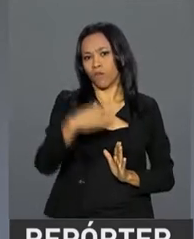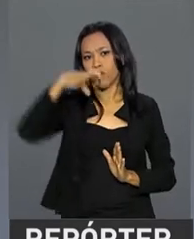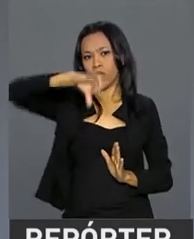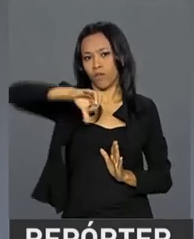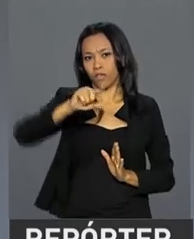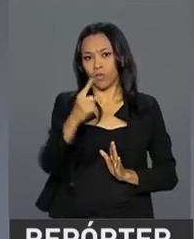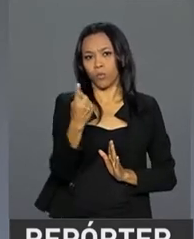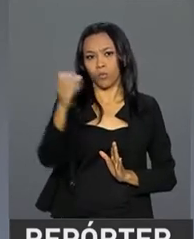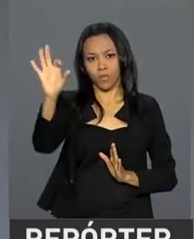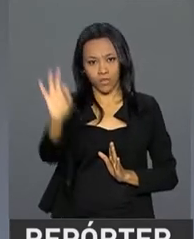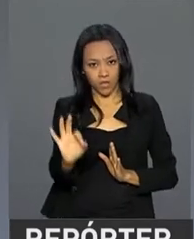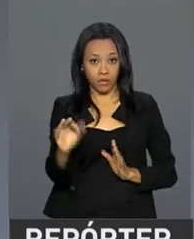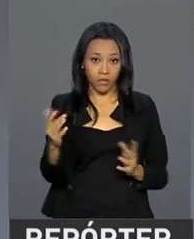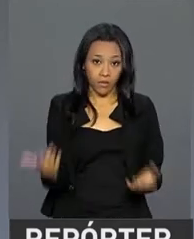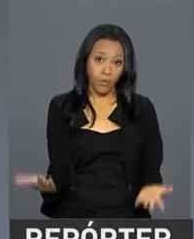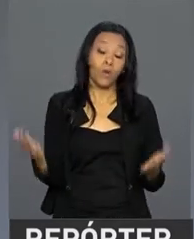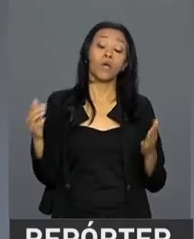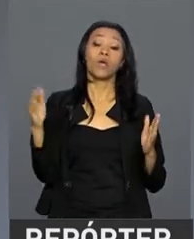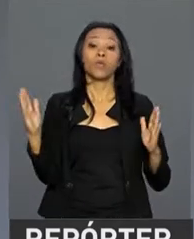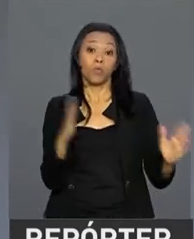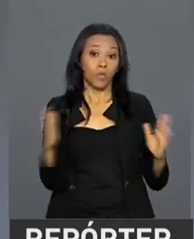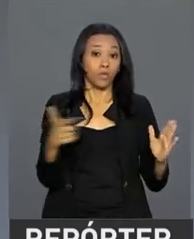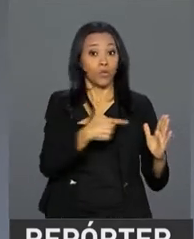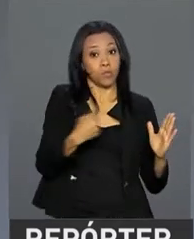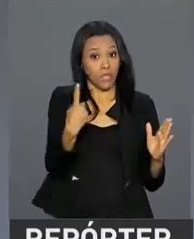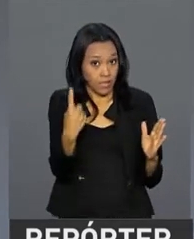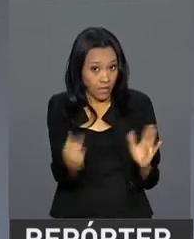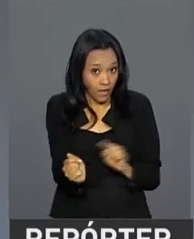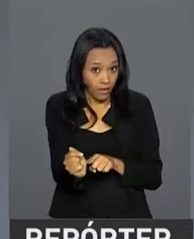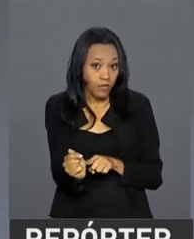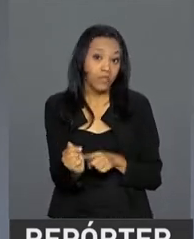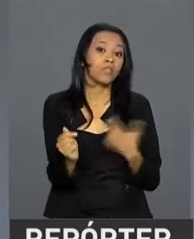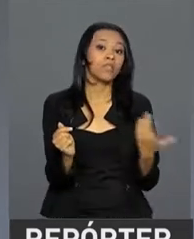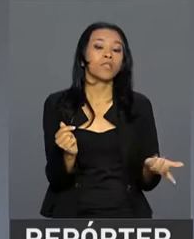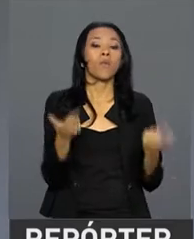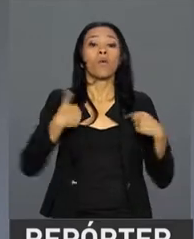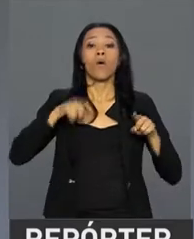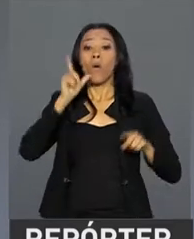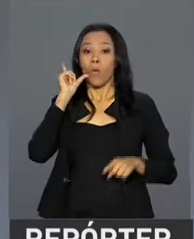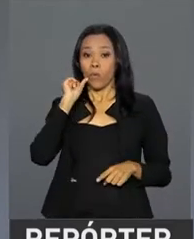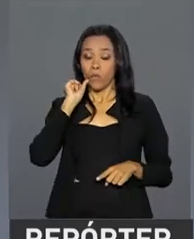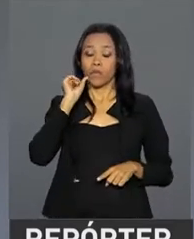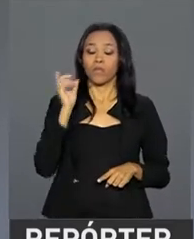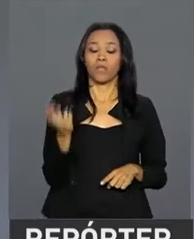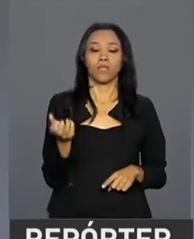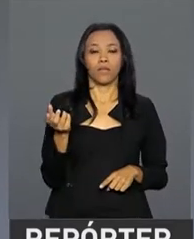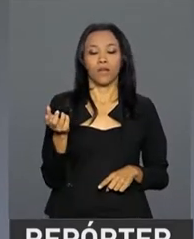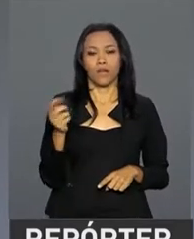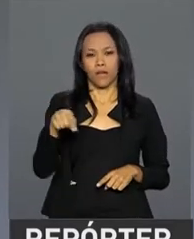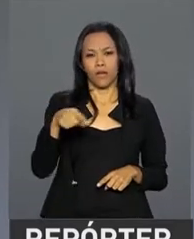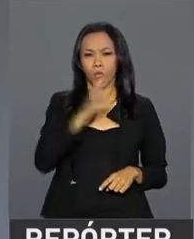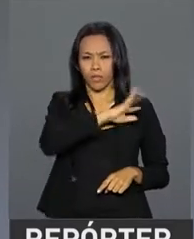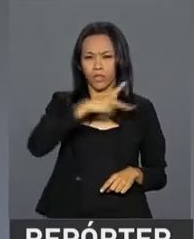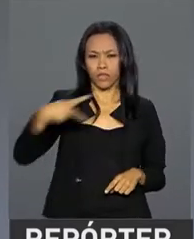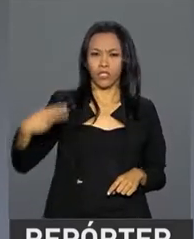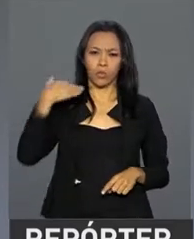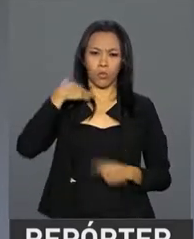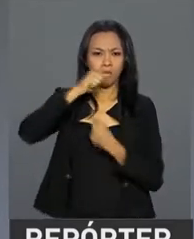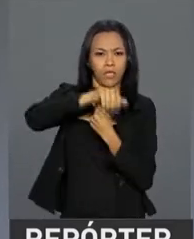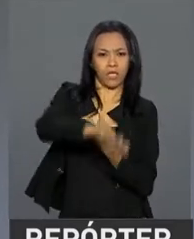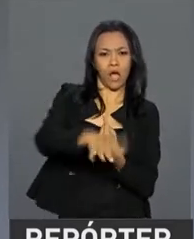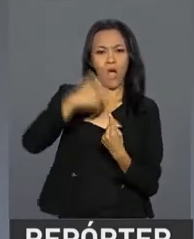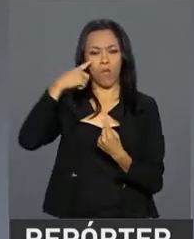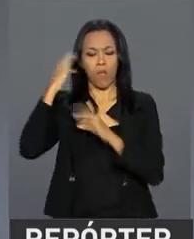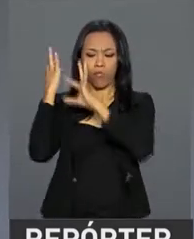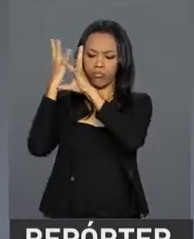0,91%, portanto, em 2017. Agora ontem, Carol, o presidente do Banco Central, em um balanço que ele fez aí das ações